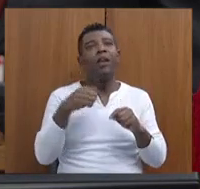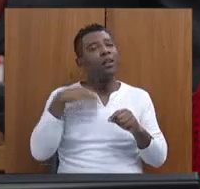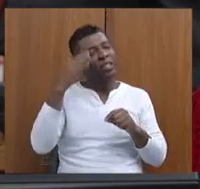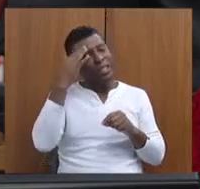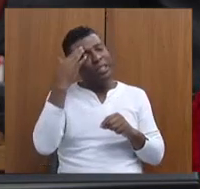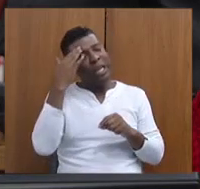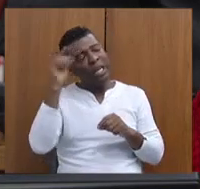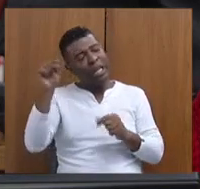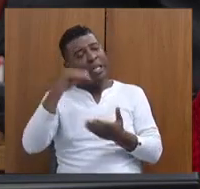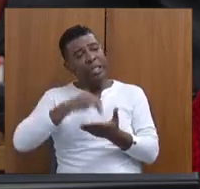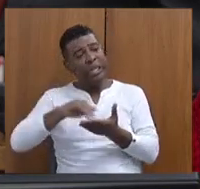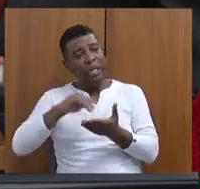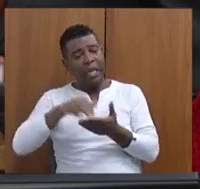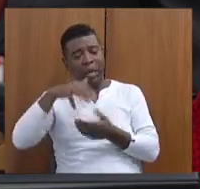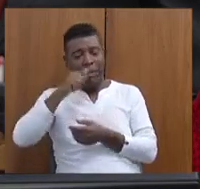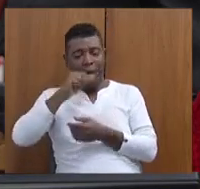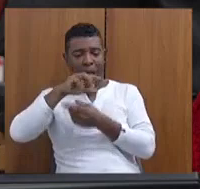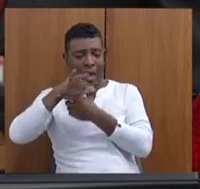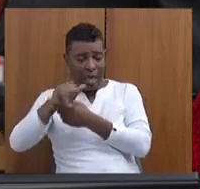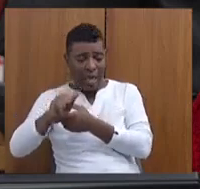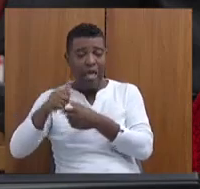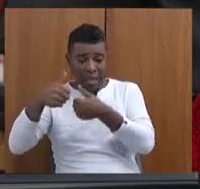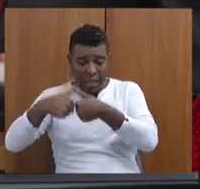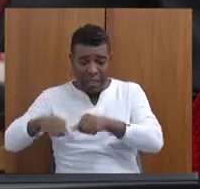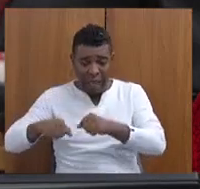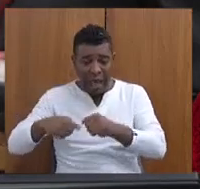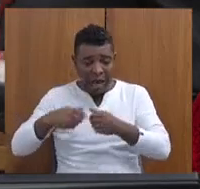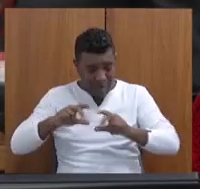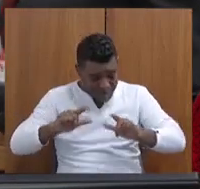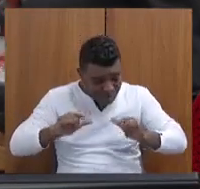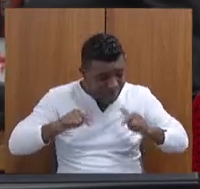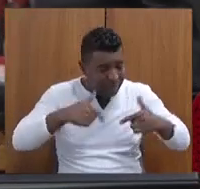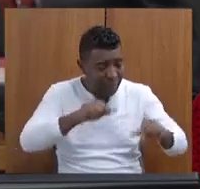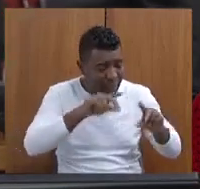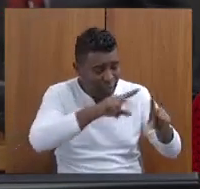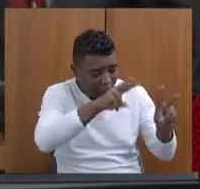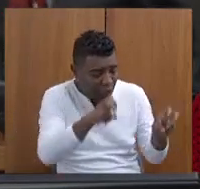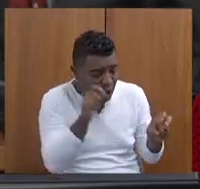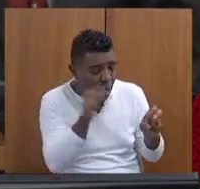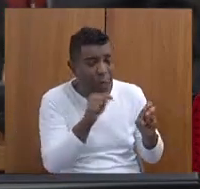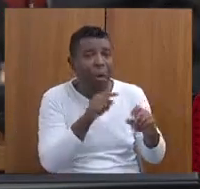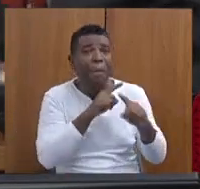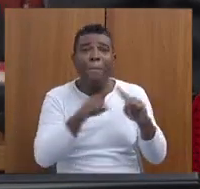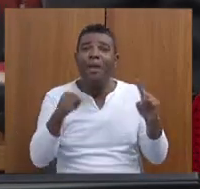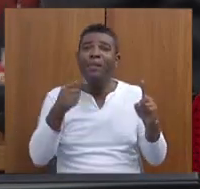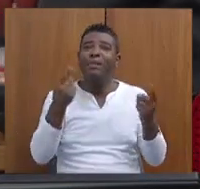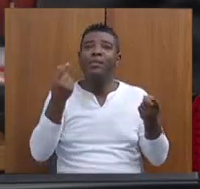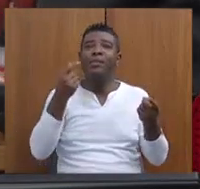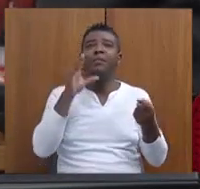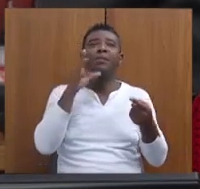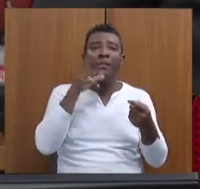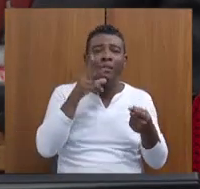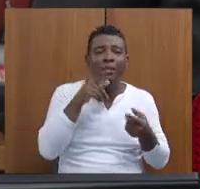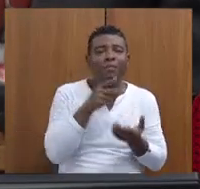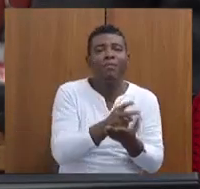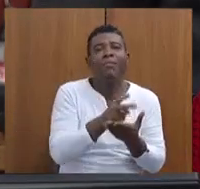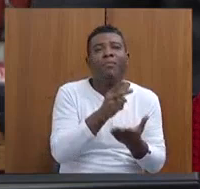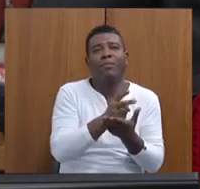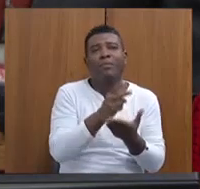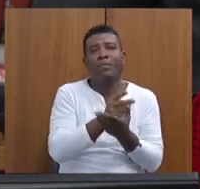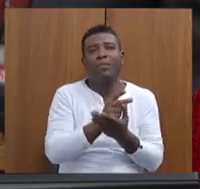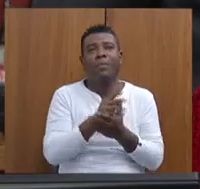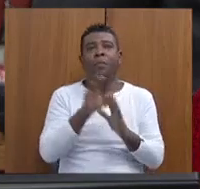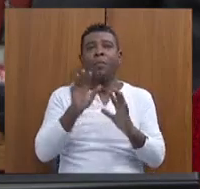nós temos muito problema nessa questão ambiental na questão de energia nós temos evoluído muito de